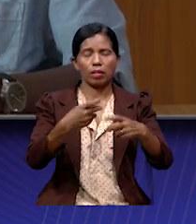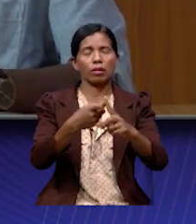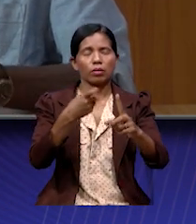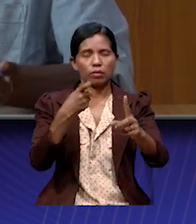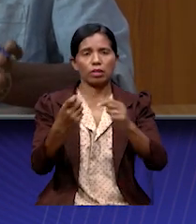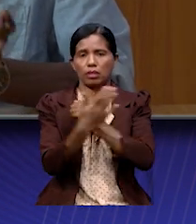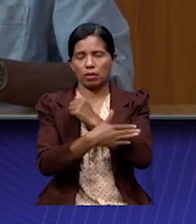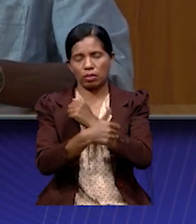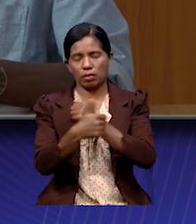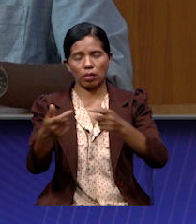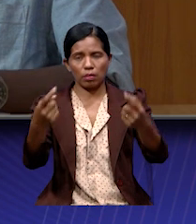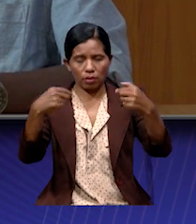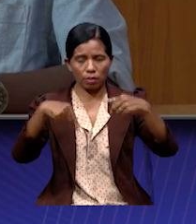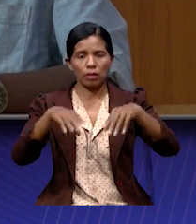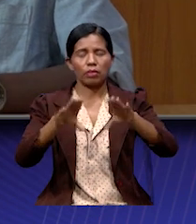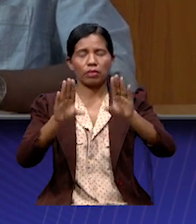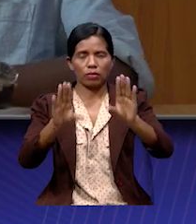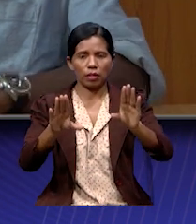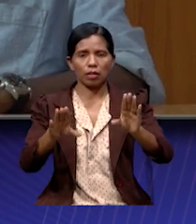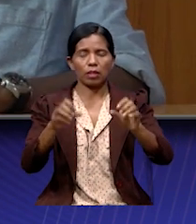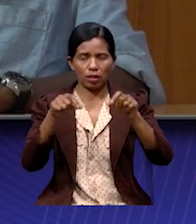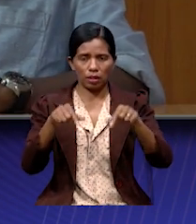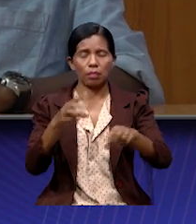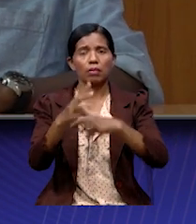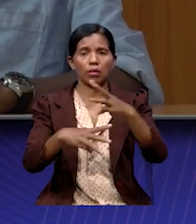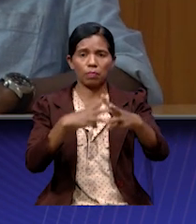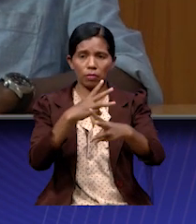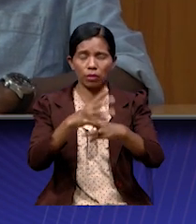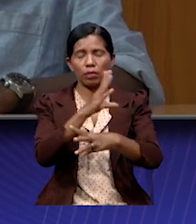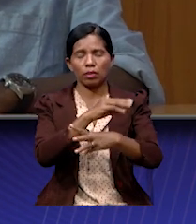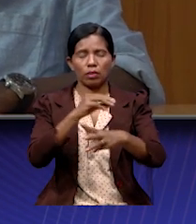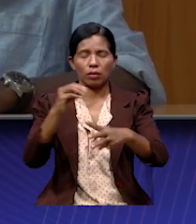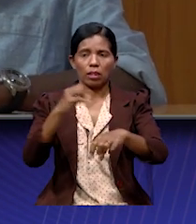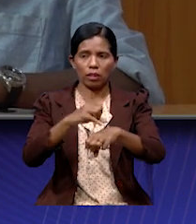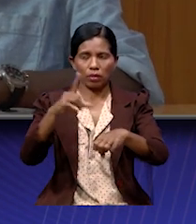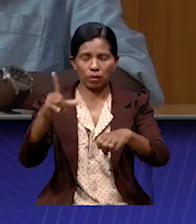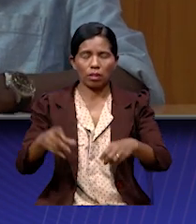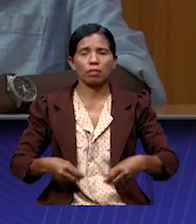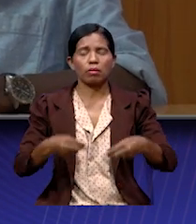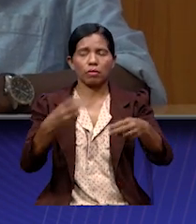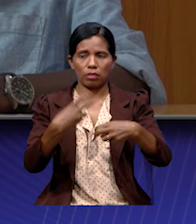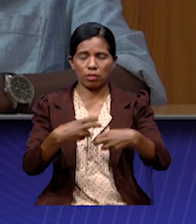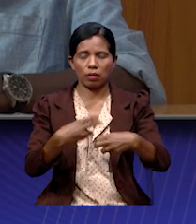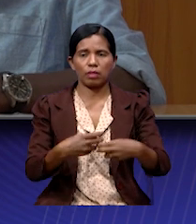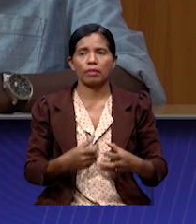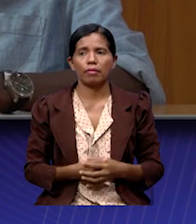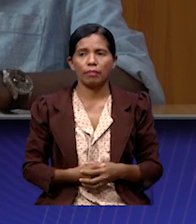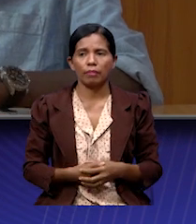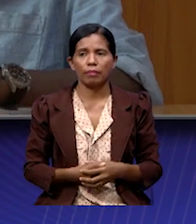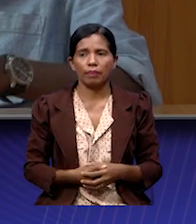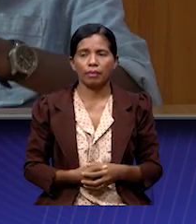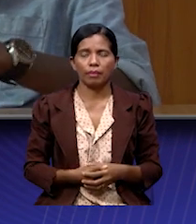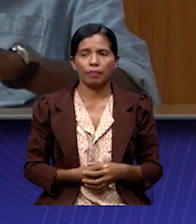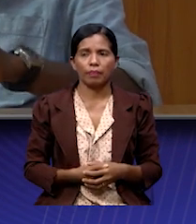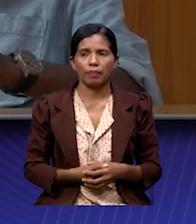ang internasional it wenyo na sera bahar kon iya mos durante ni iya mos impacto iya